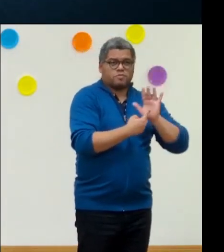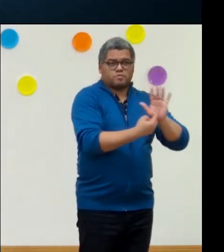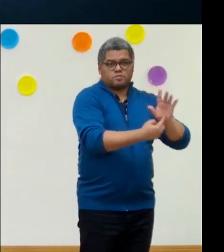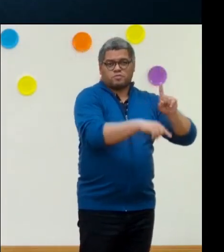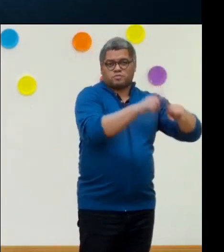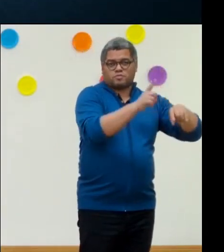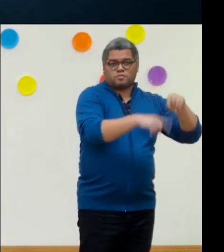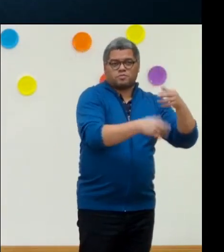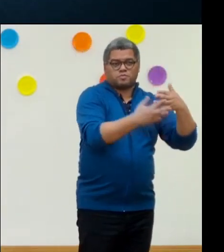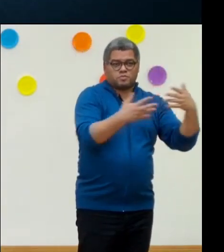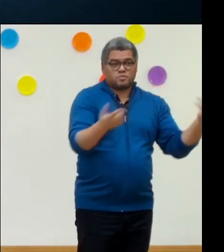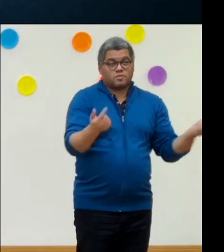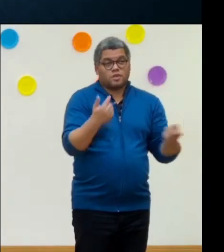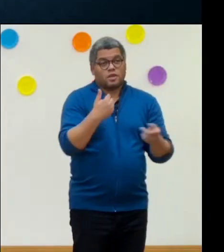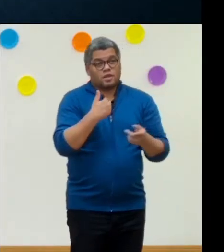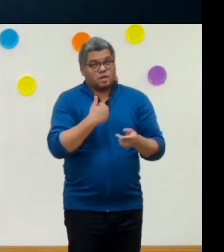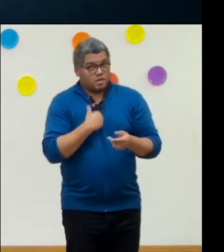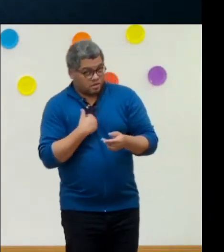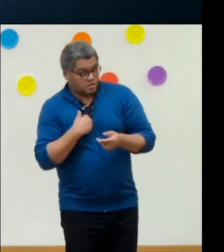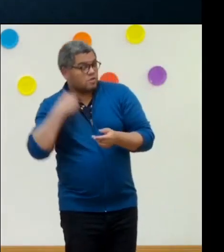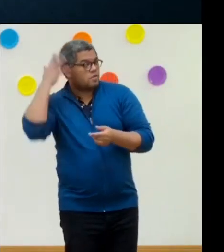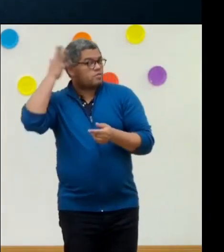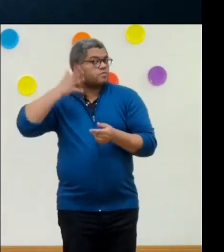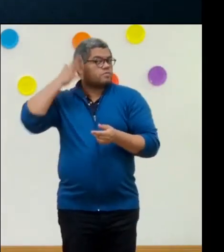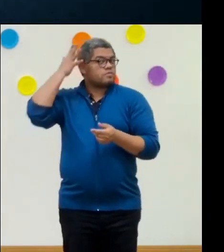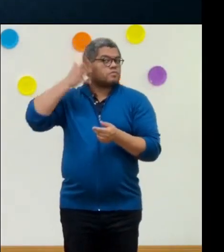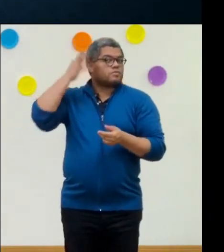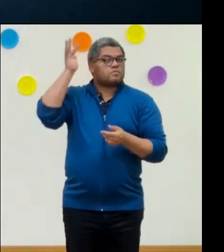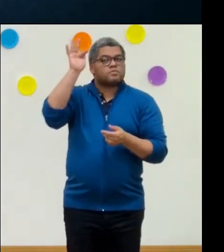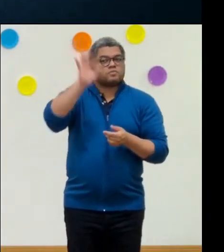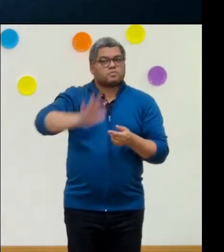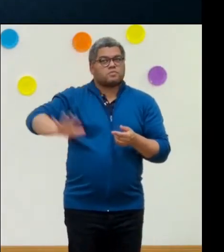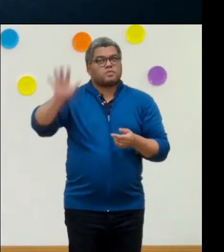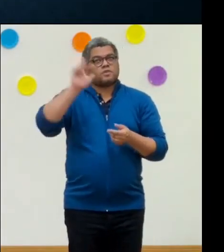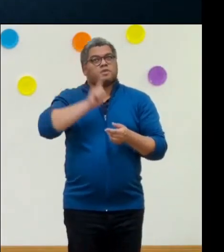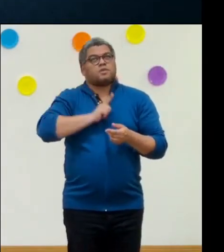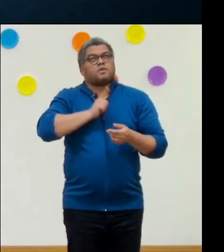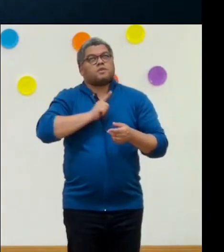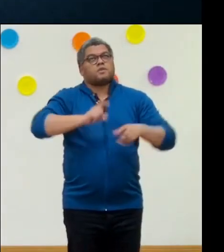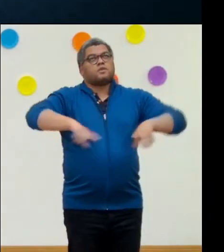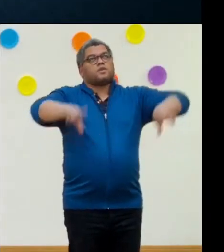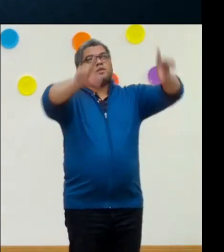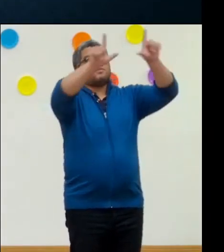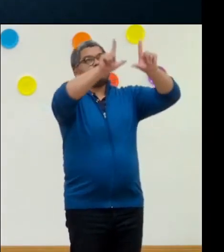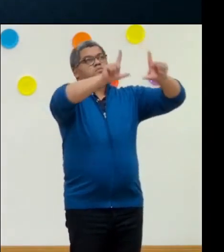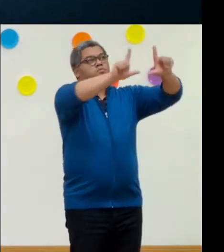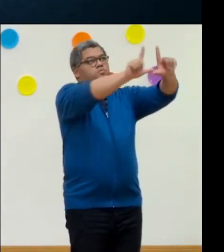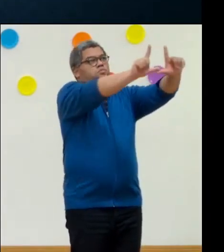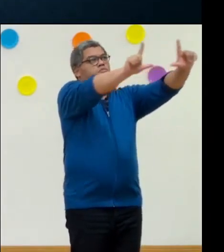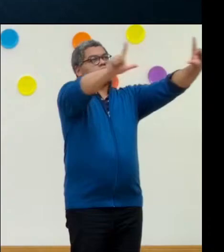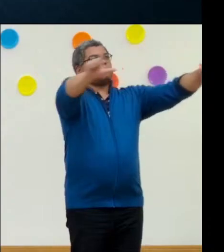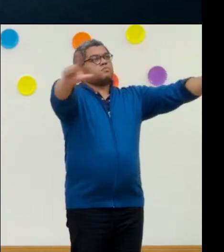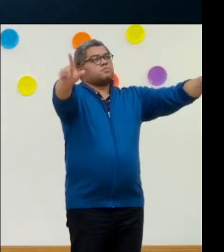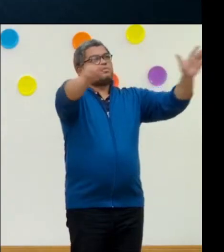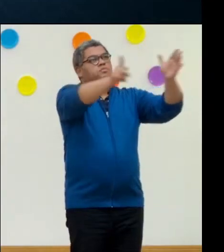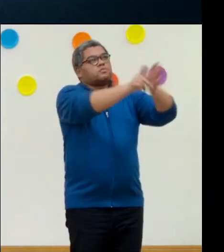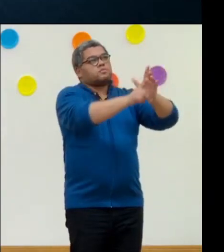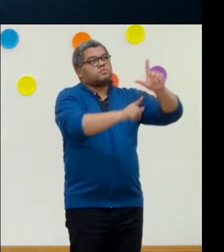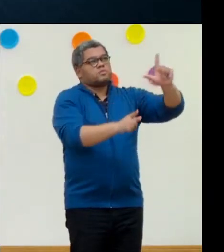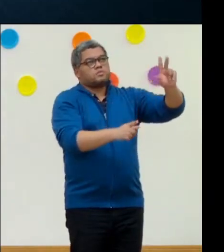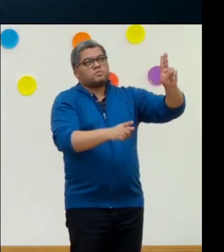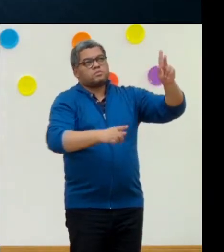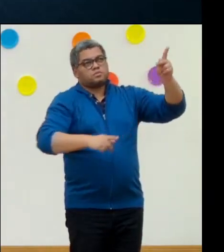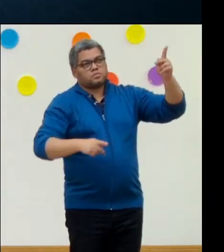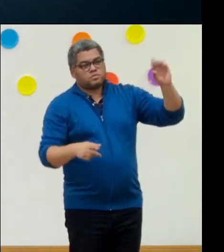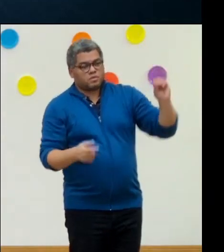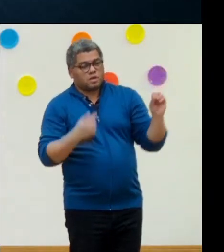Eu vou para o seminário pela Imigrantes e ali, não sei se alguém já passou por ali, tem um outdoor da Lupo. Há anos, é muito antigo aquilo. E eu me